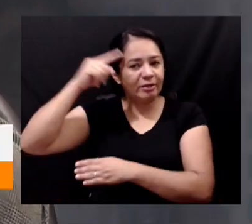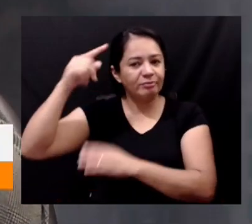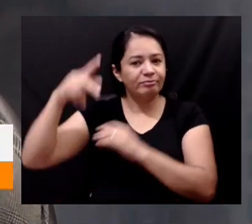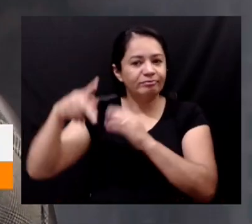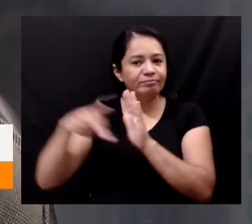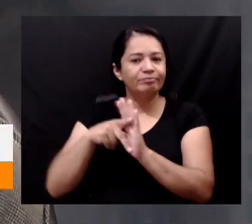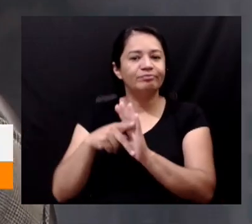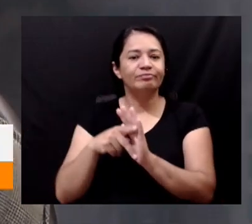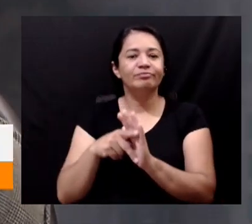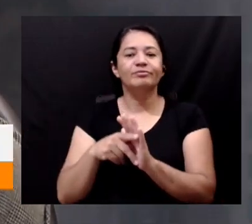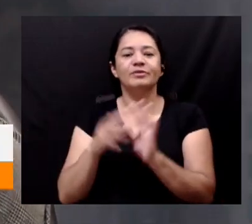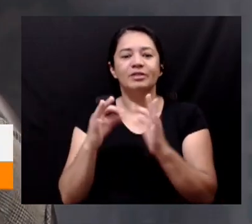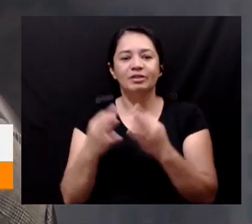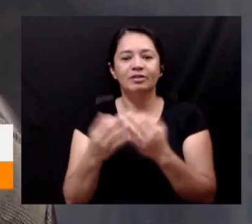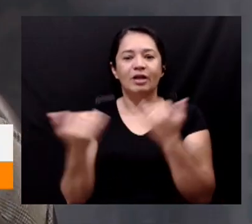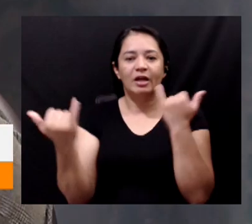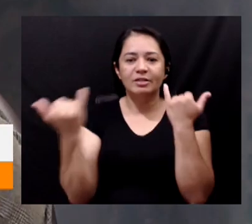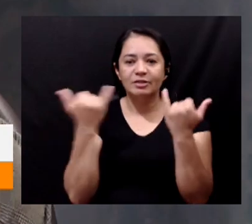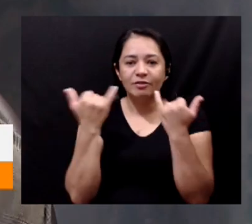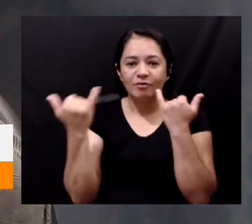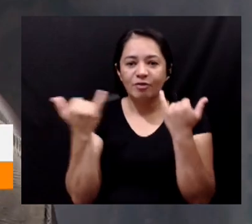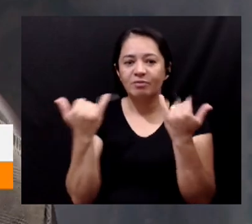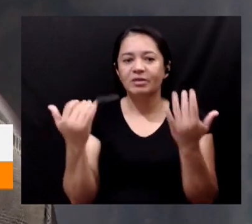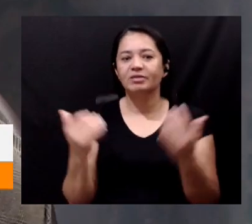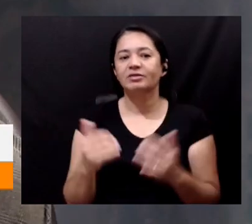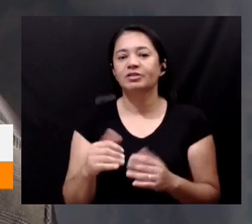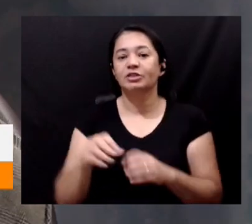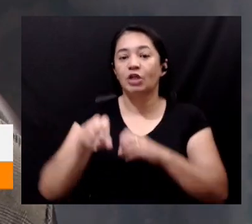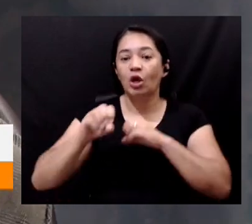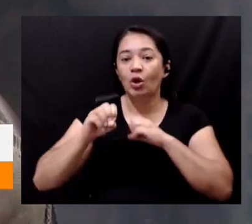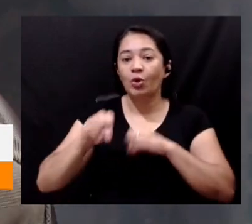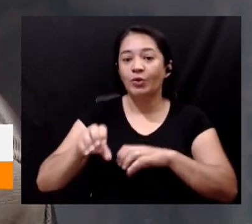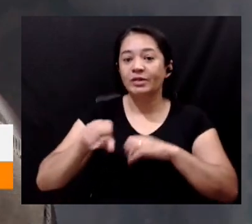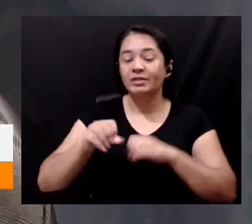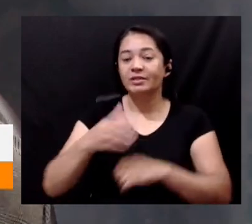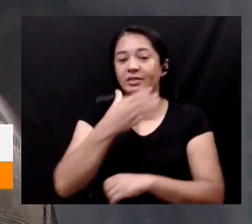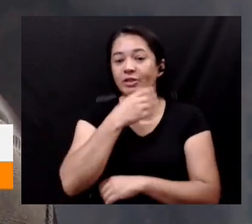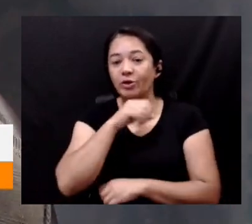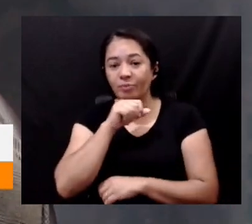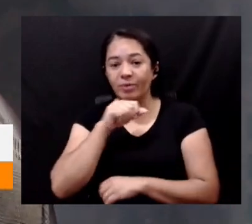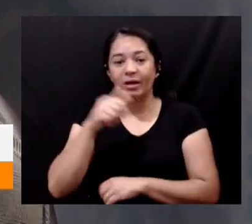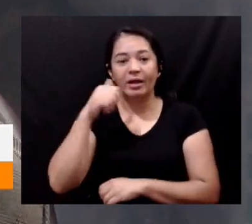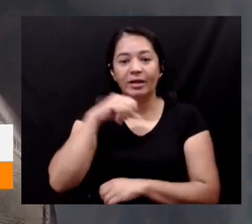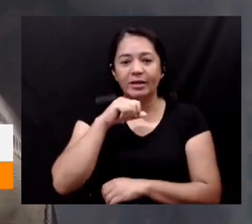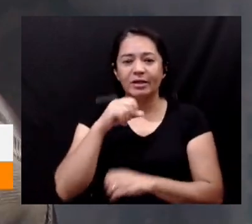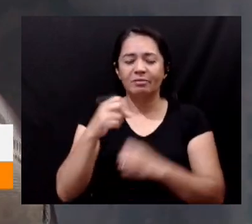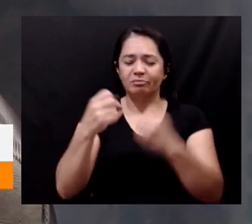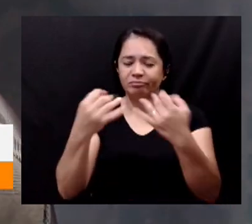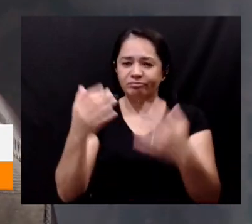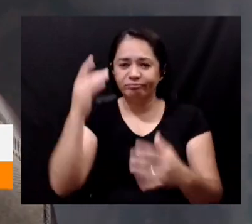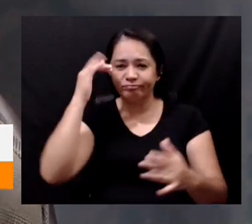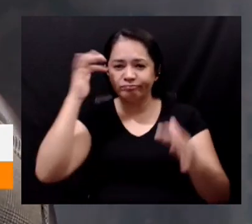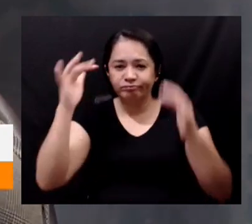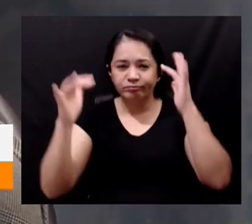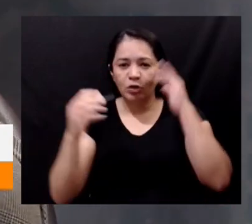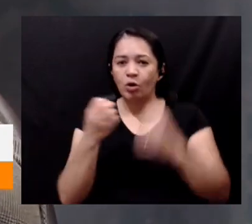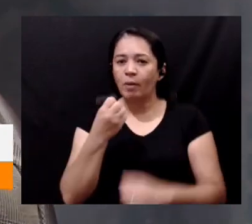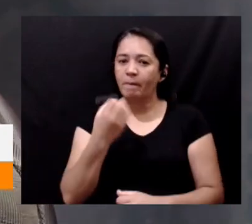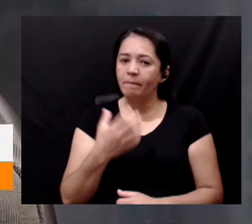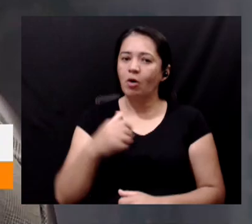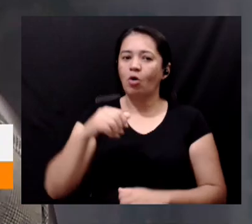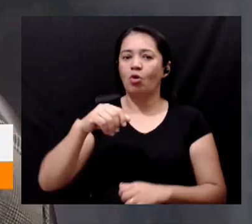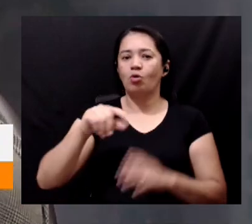as informações, e o ensino que o pai e a mãe trouxe sobre reflexões, sobre o que é bom, sobre o que não é. Então